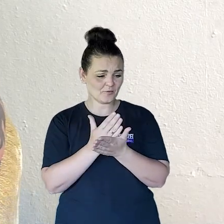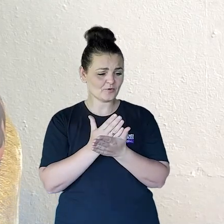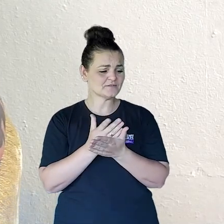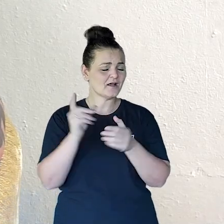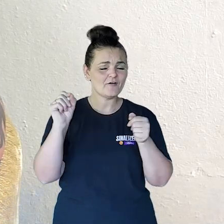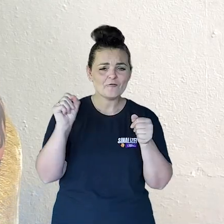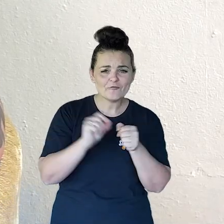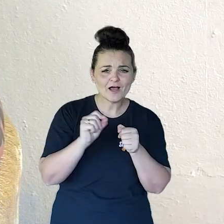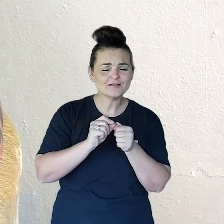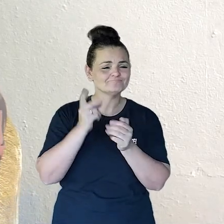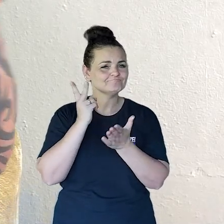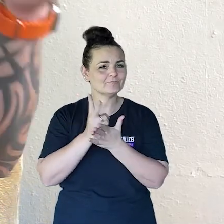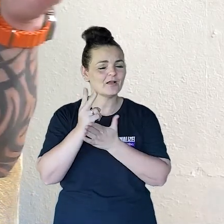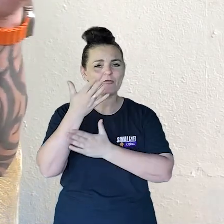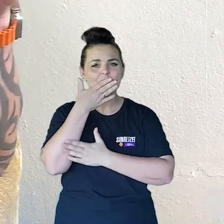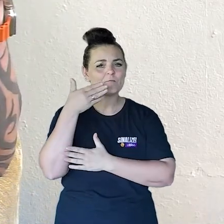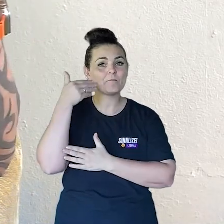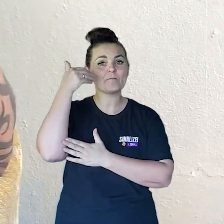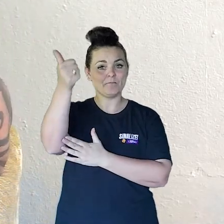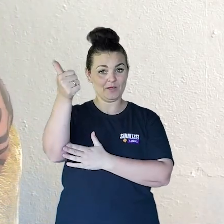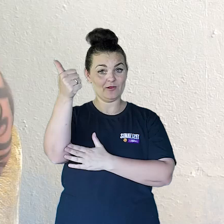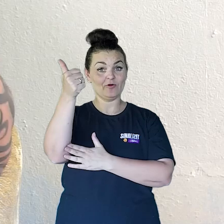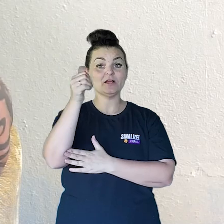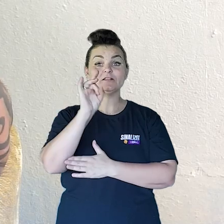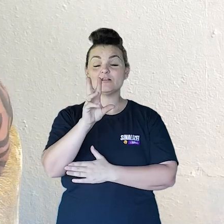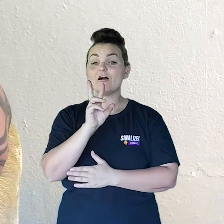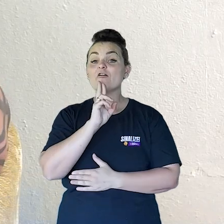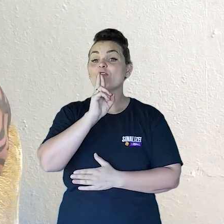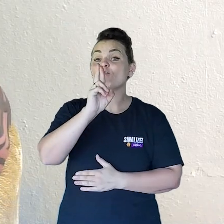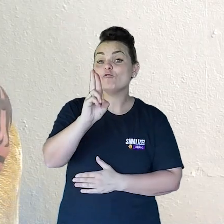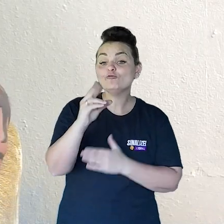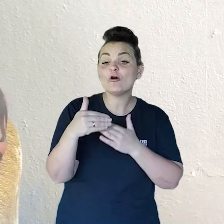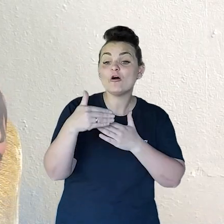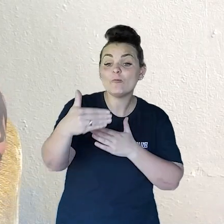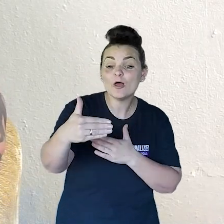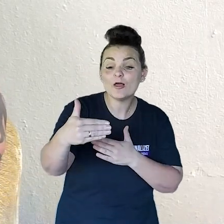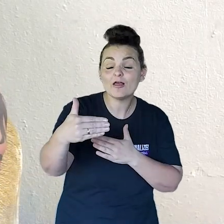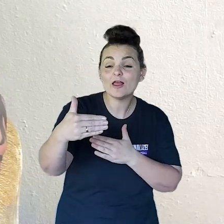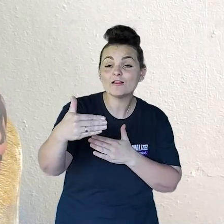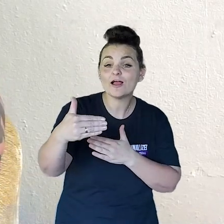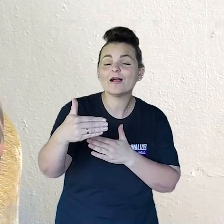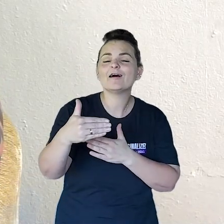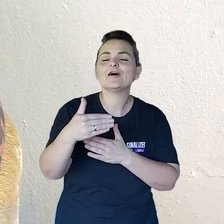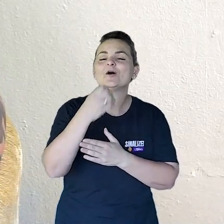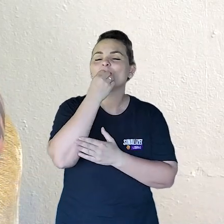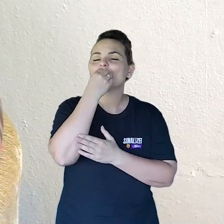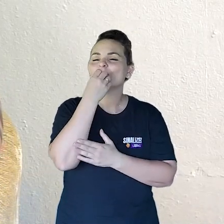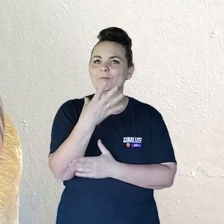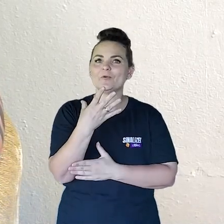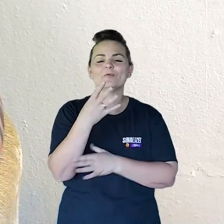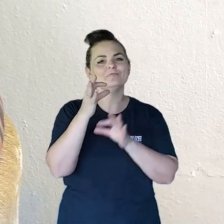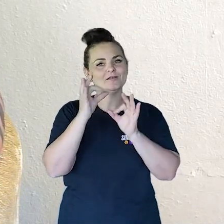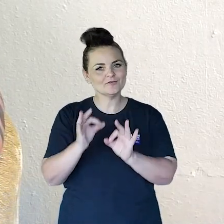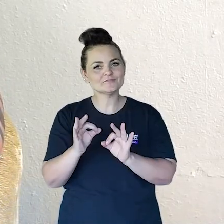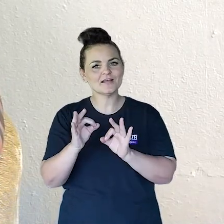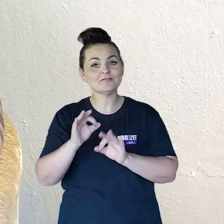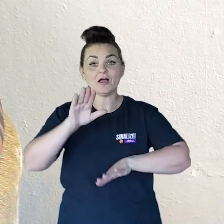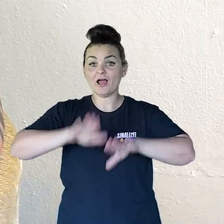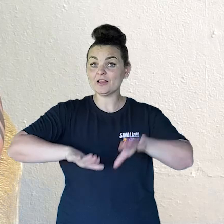o seu melhor para, a hora que chegar ali na frente e tiver o resultado, você não olhar para trás e falar, cara, eu poderia ter me esforçado um pouquinho